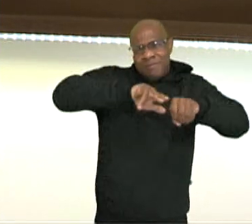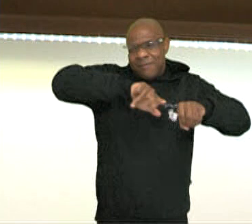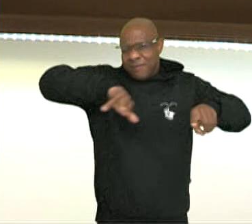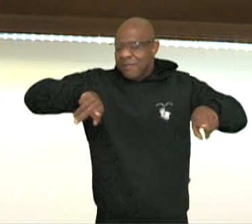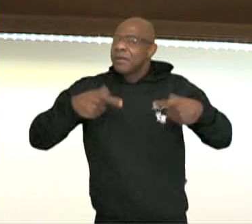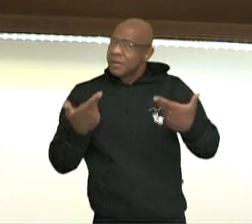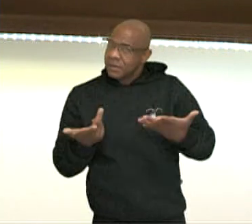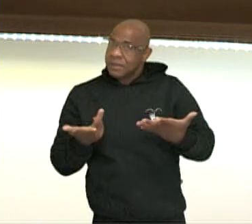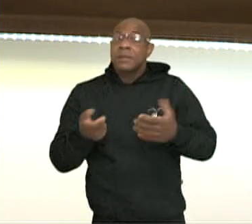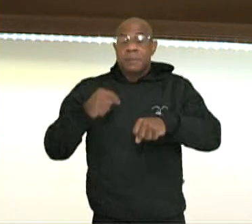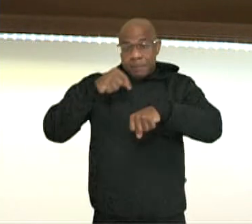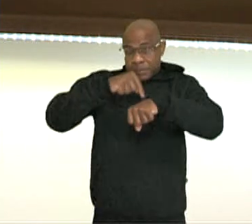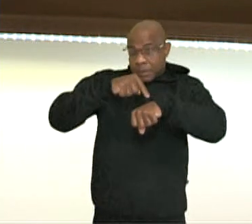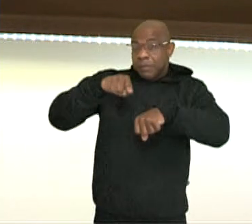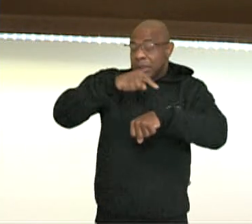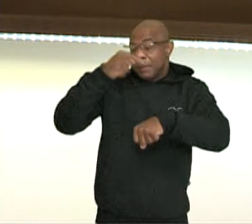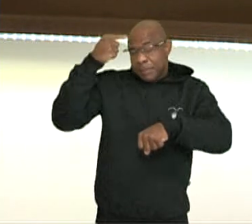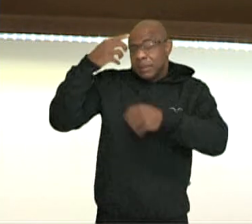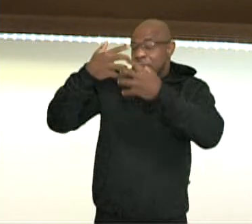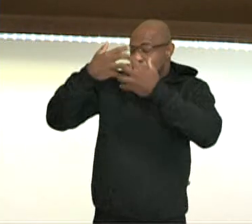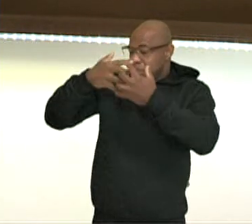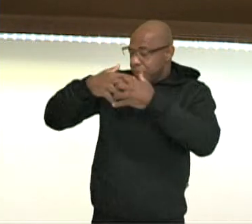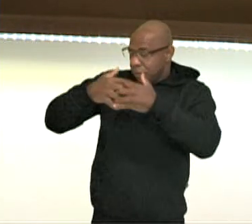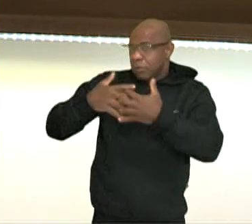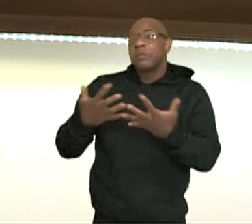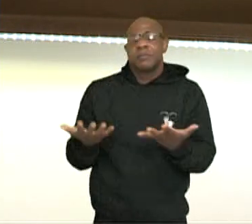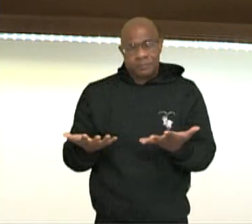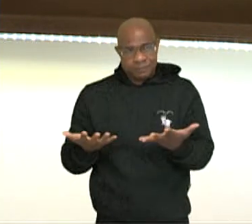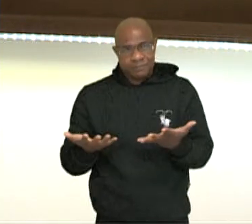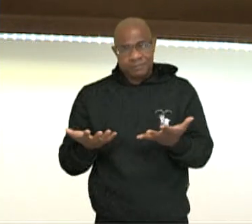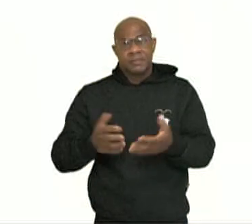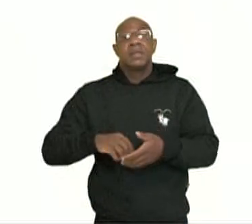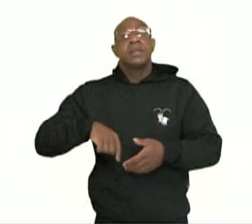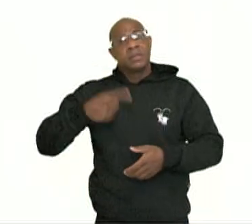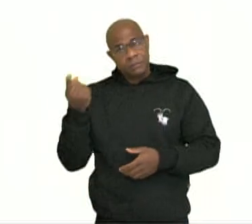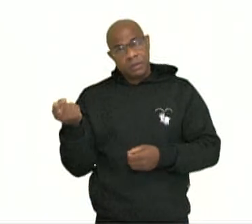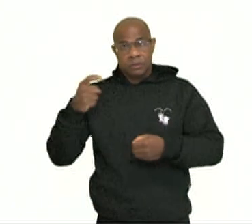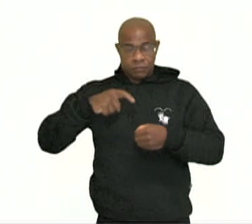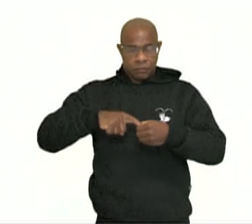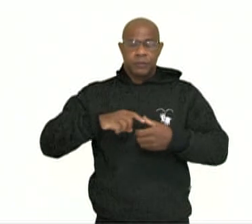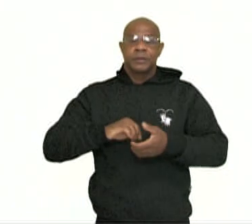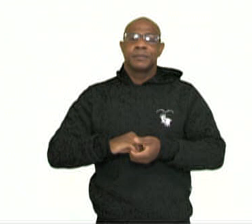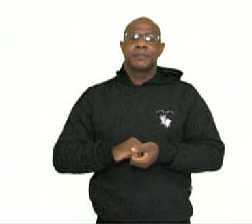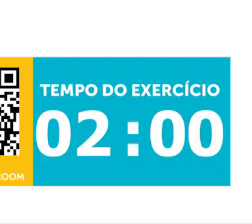E a professora já volta para falar mais com você sobre esse assunto. Até daqui a pouquinho.